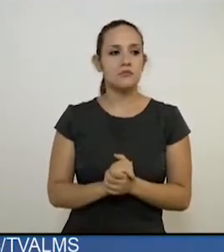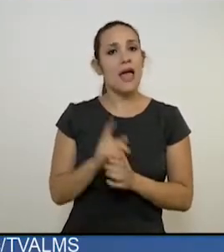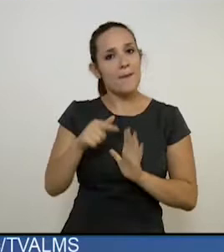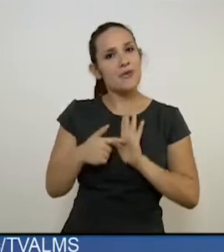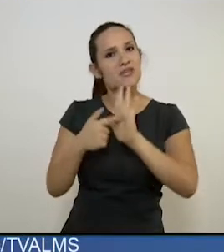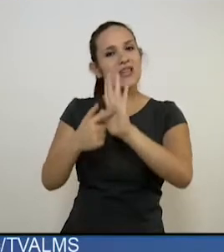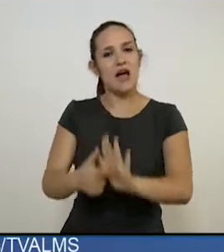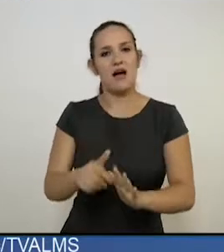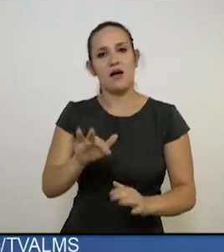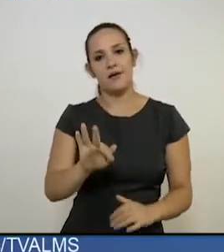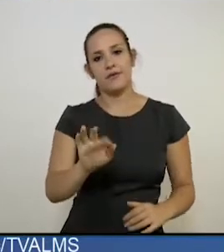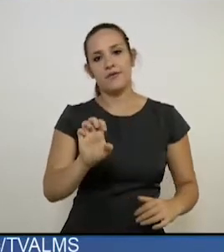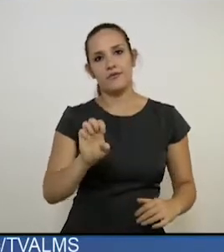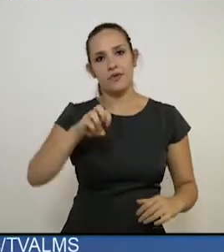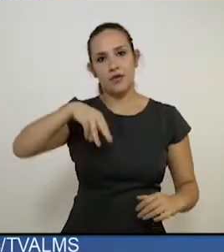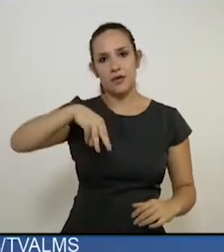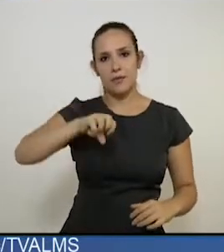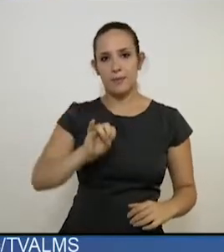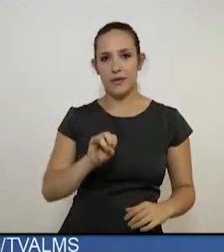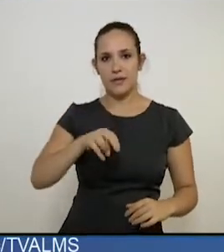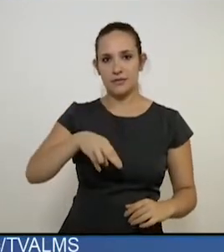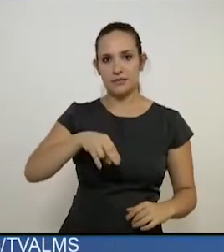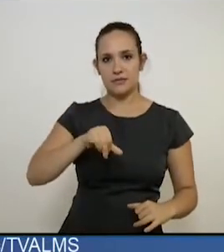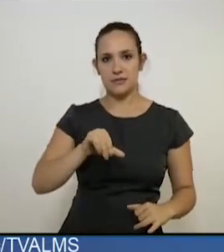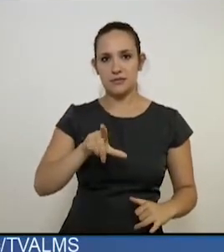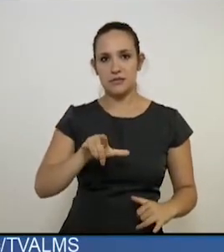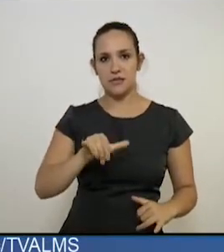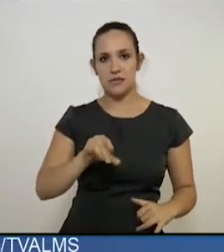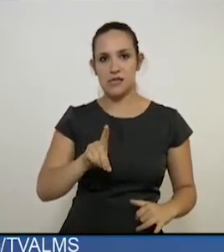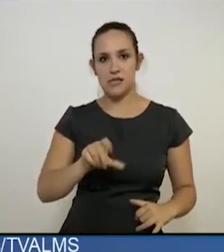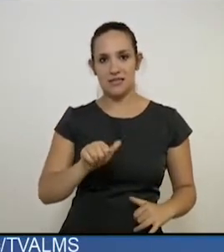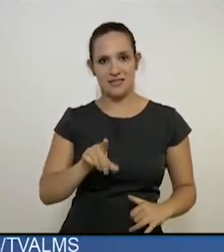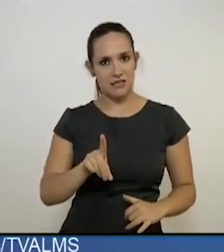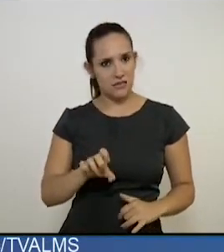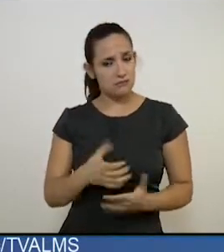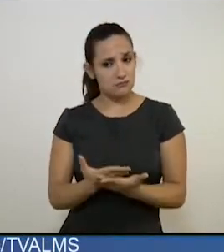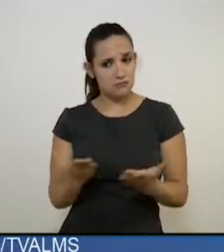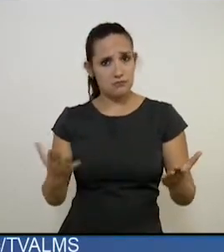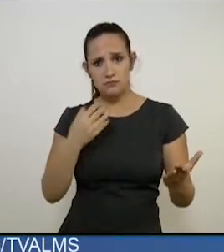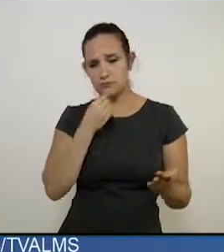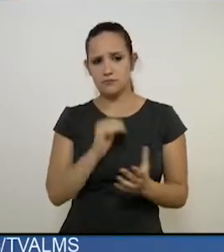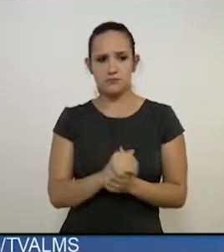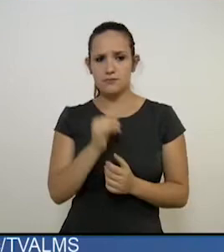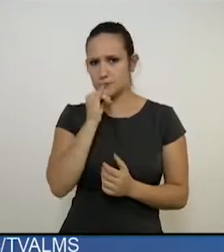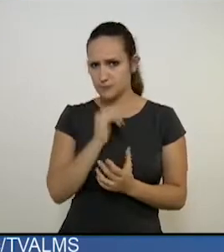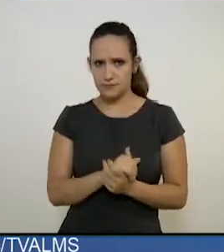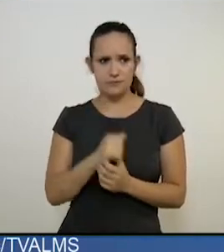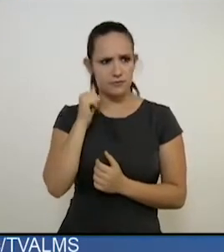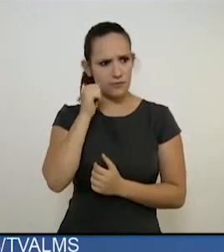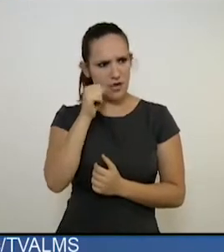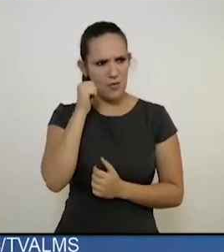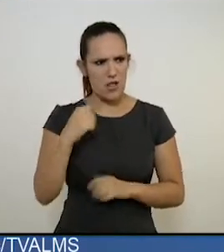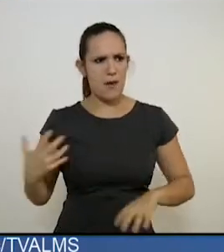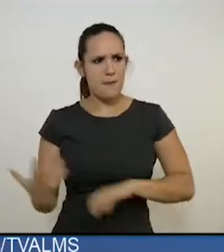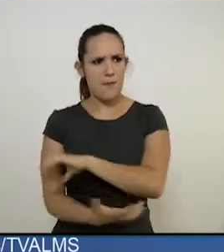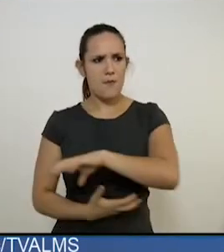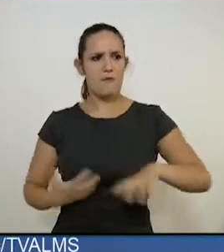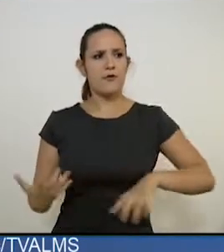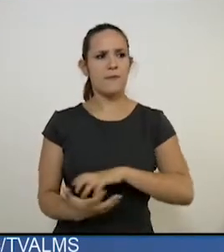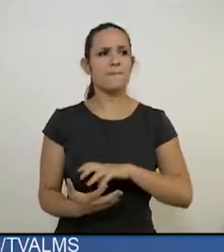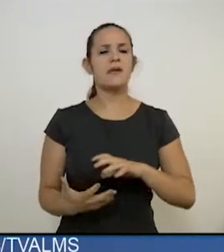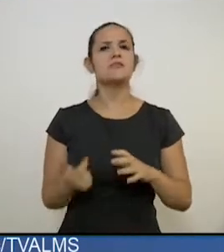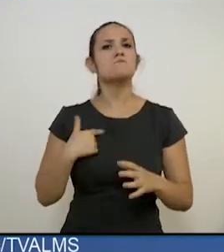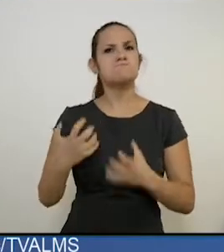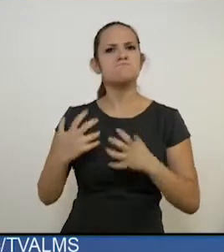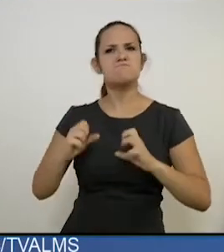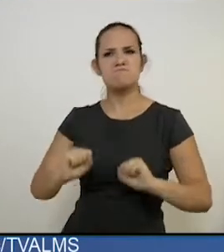feminilidade também para os homens. Eu costumo dizer que hoje as feministas não são mais aquelas